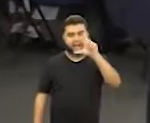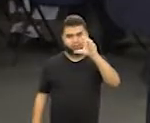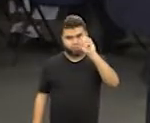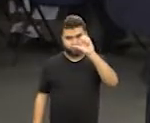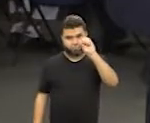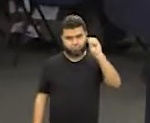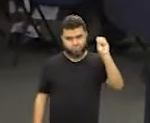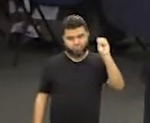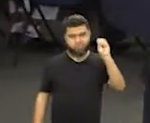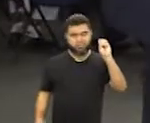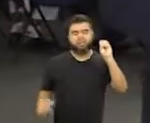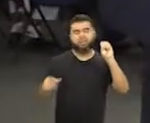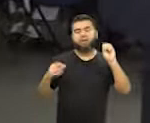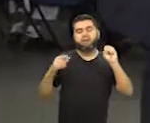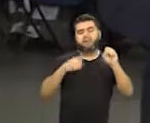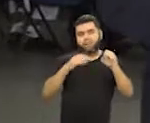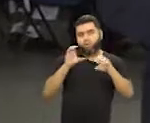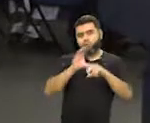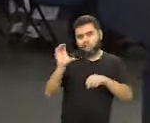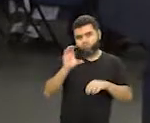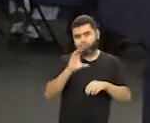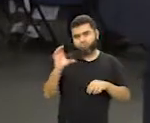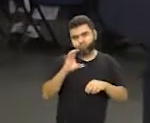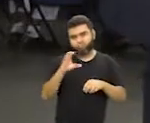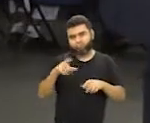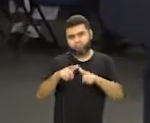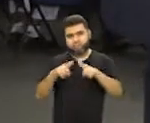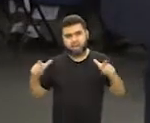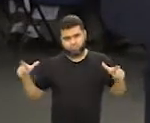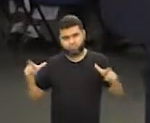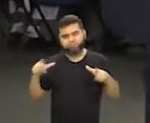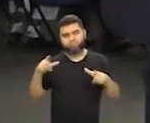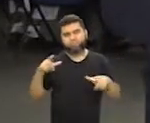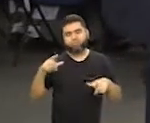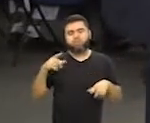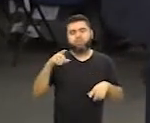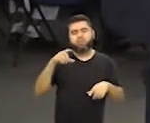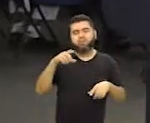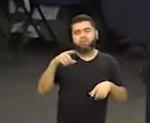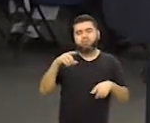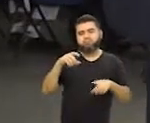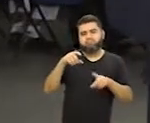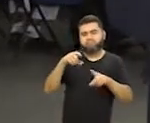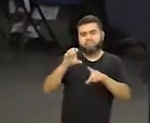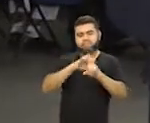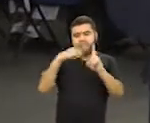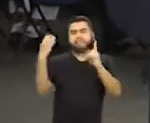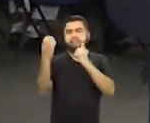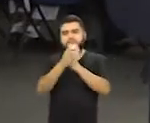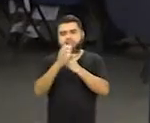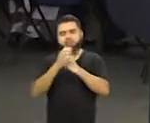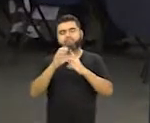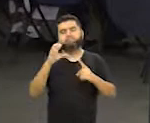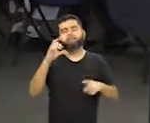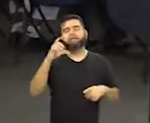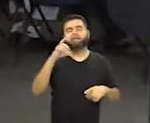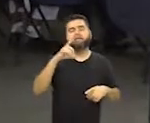Carlos Clemente, que é coordenador do Espaço Cidadania, né, de Osasco, né, Sindicato dos Metalúrgicos de Osasco e